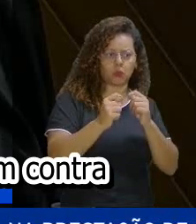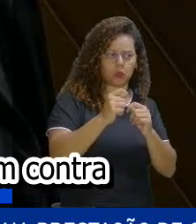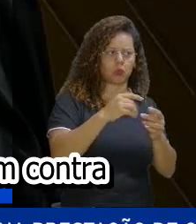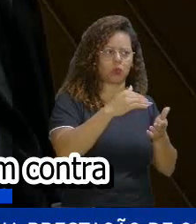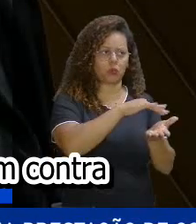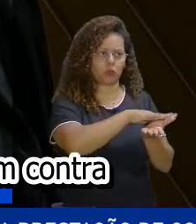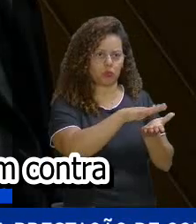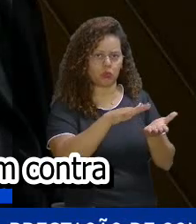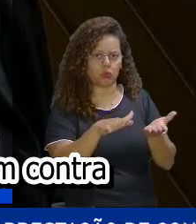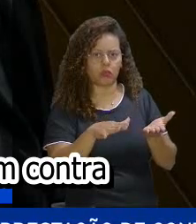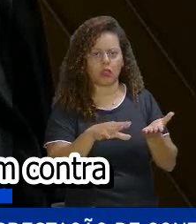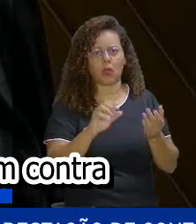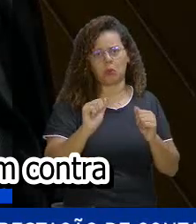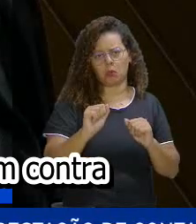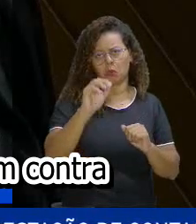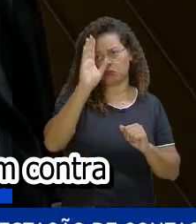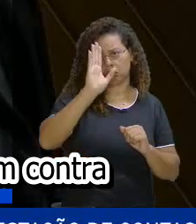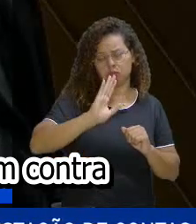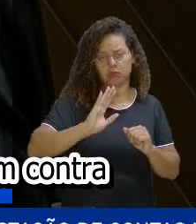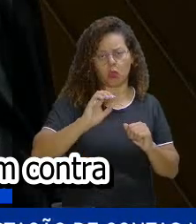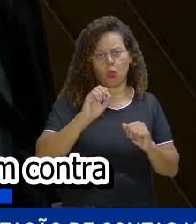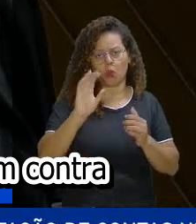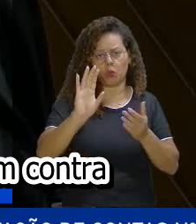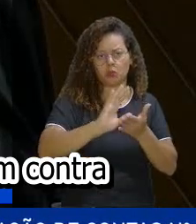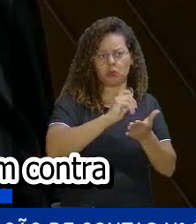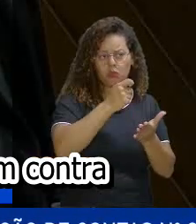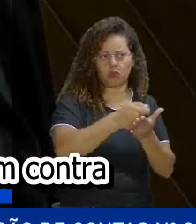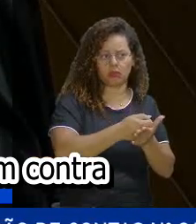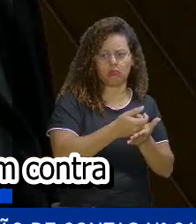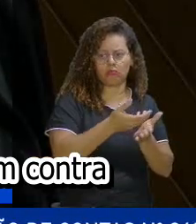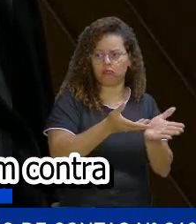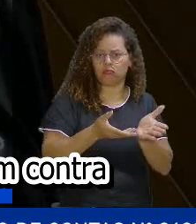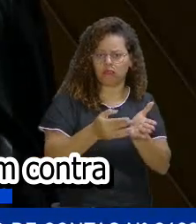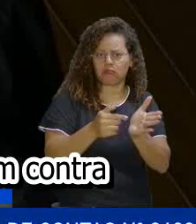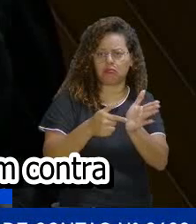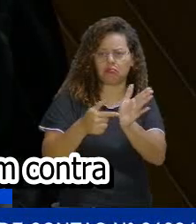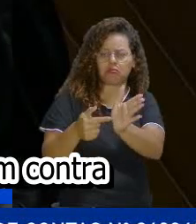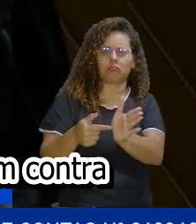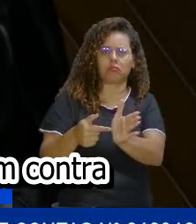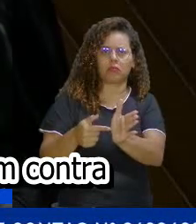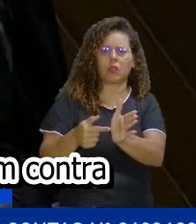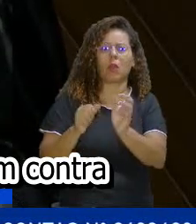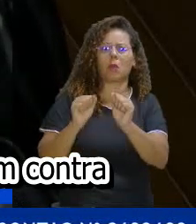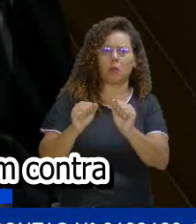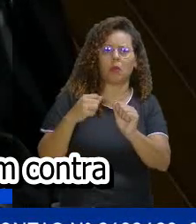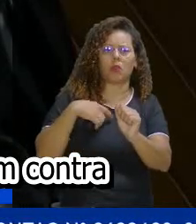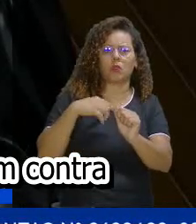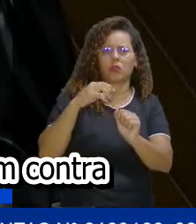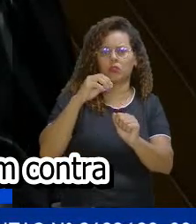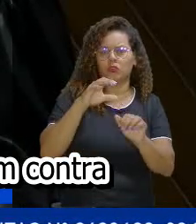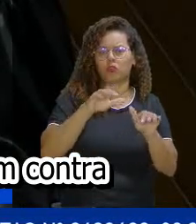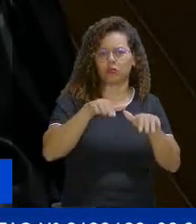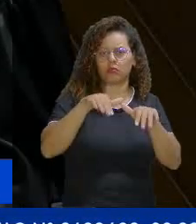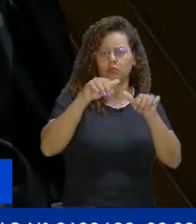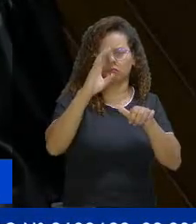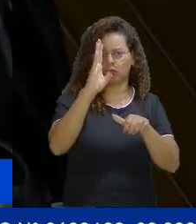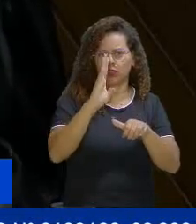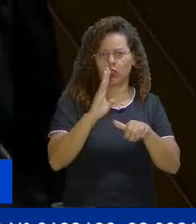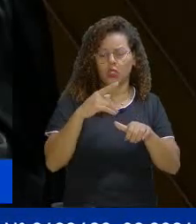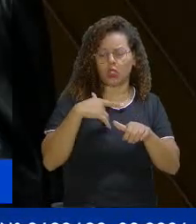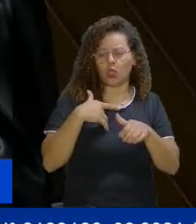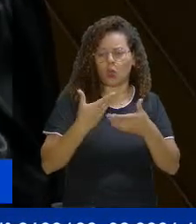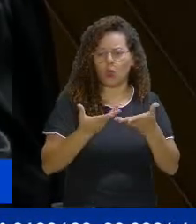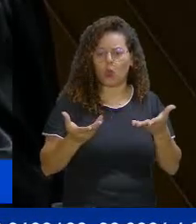por sua gratuidade ou cessão sem contraprestação financeira. Como exemplo, citam-se a cessão gratuita de imóveis para o comitê